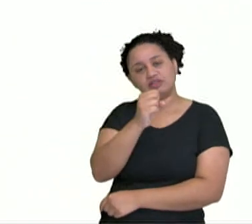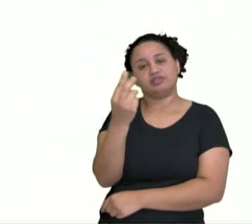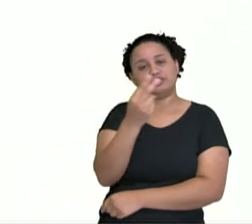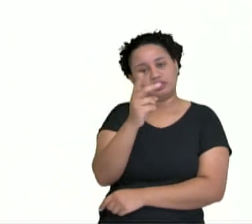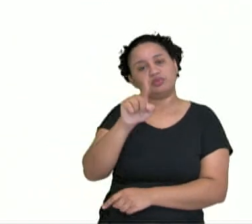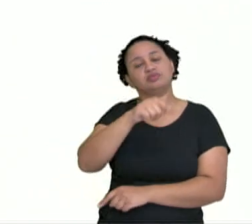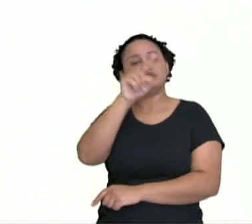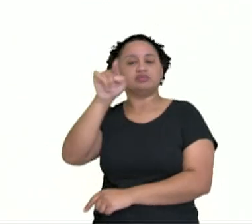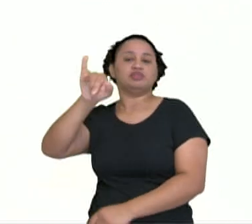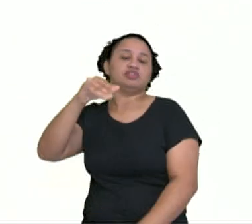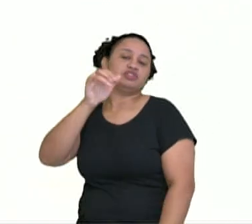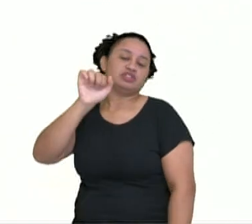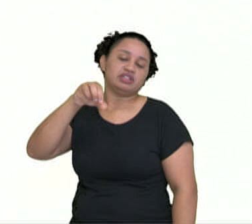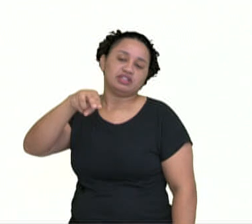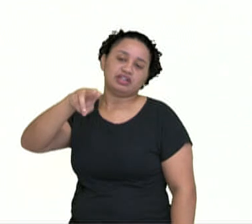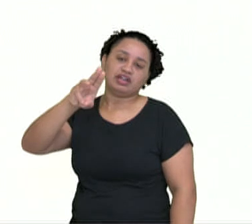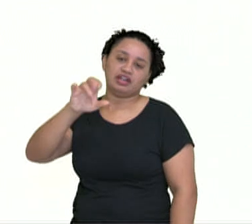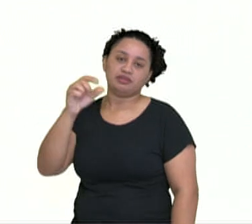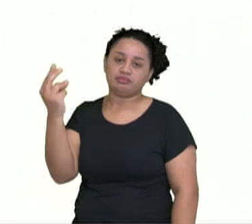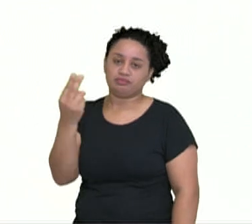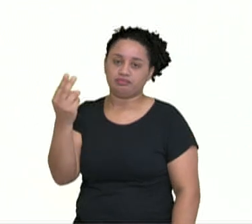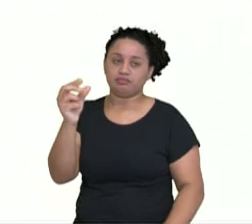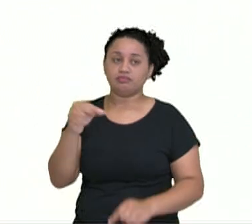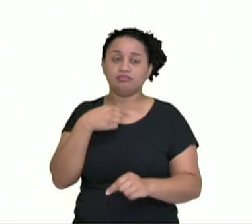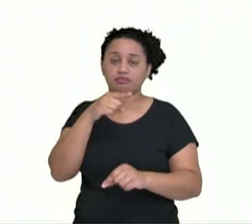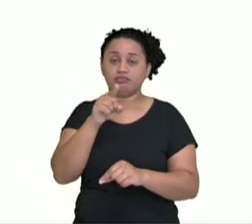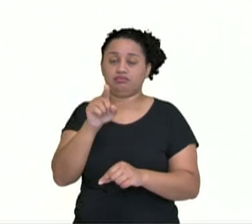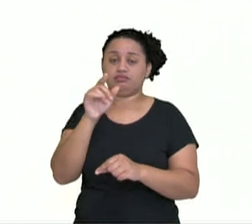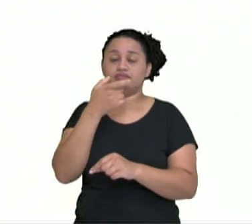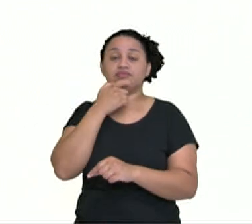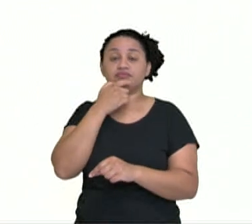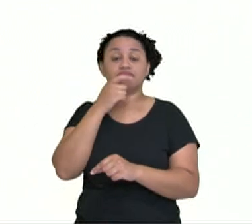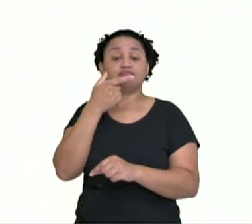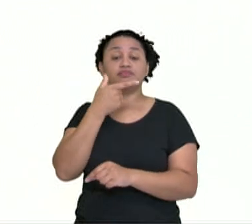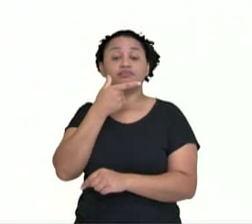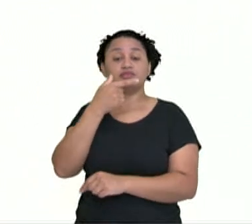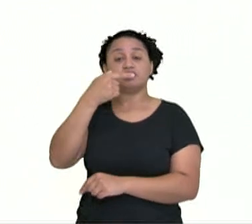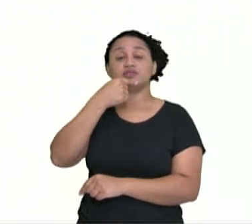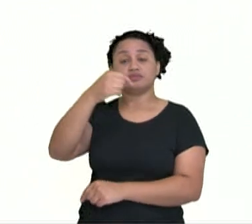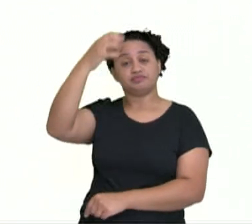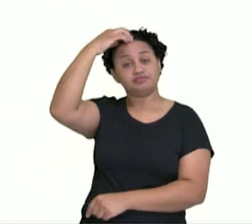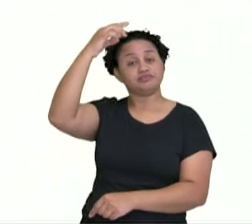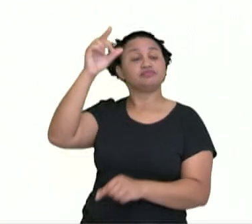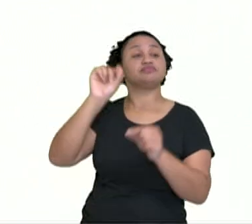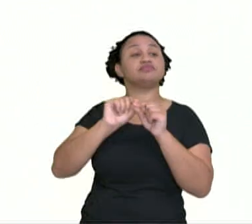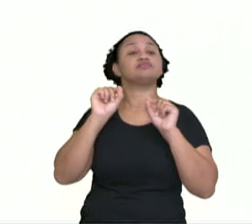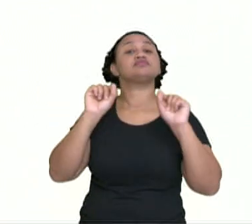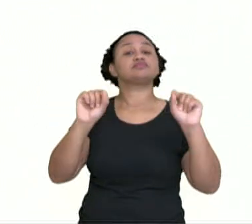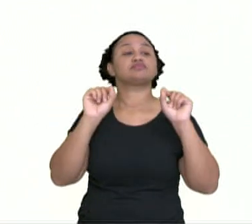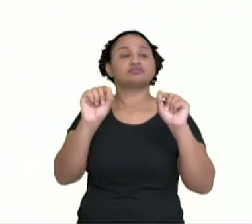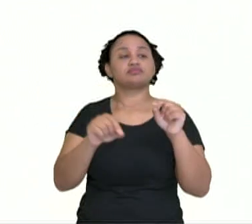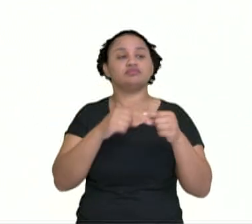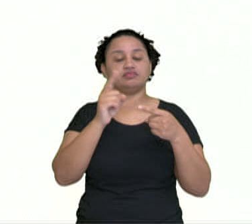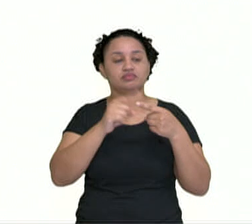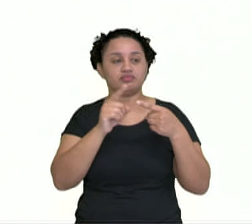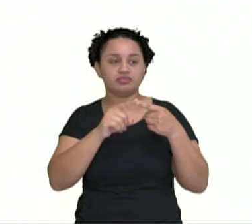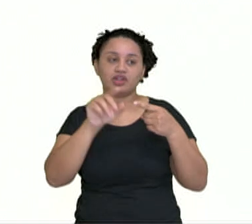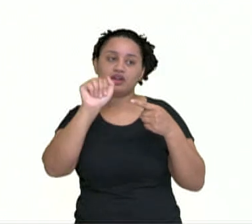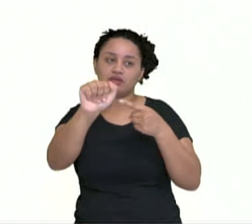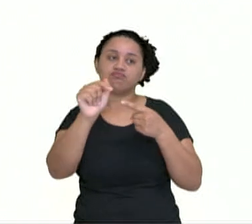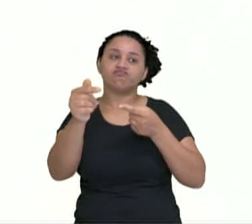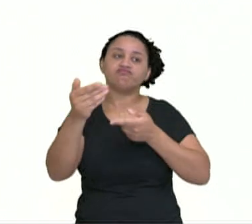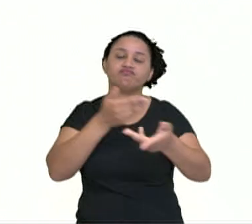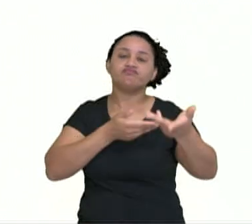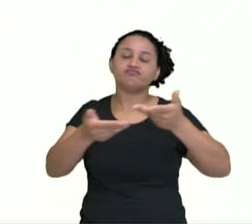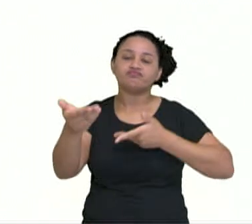II, na Inglaterra, os reis, eles vão procurar fazer o quê? A. Conciliar os desejos